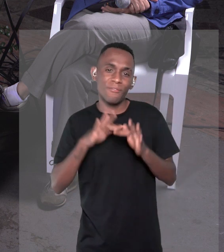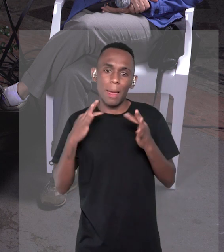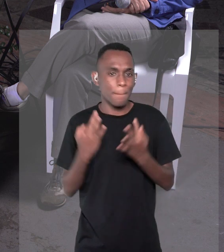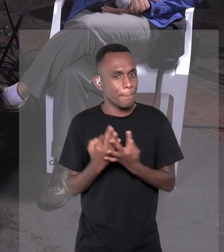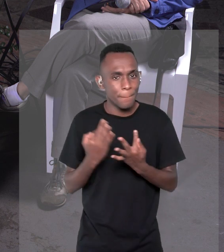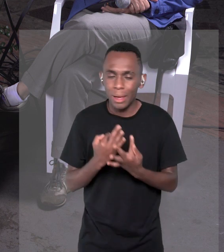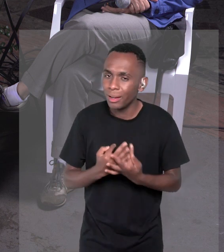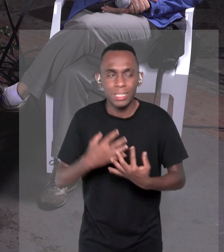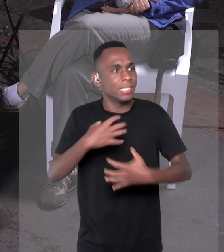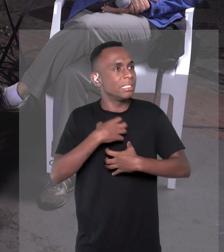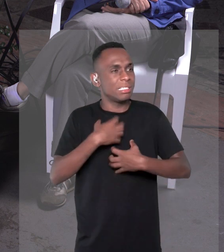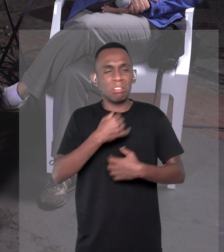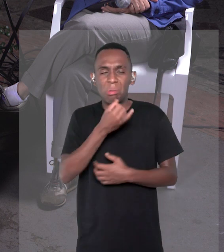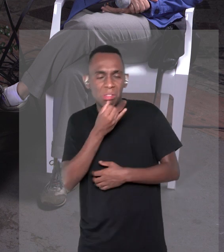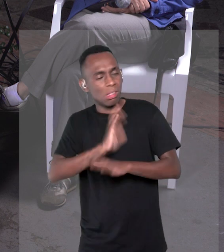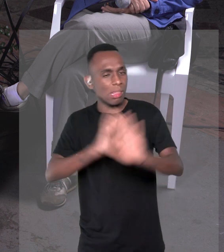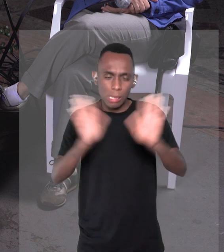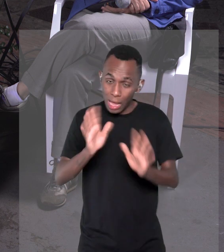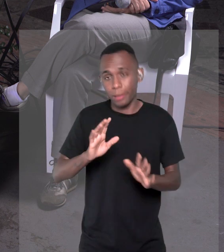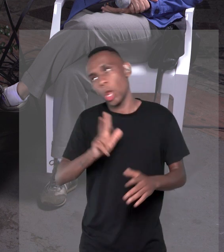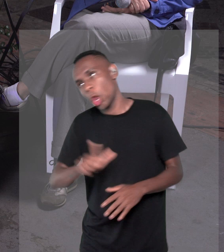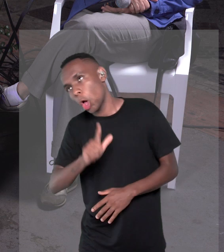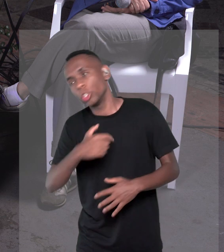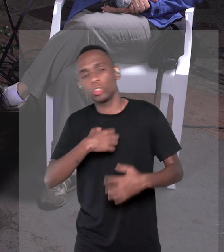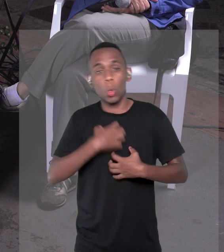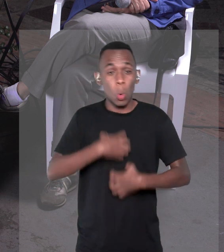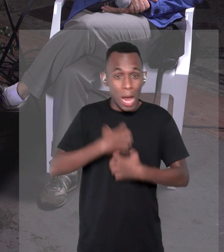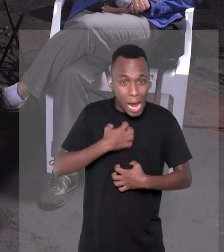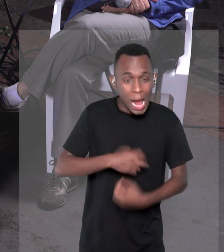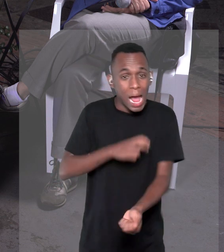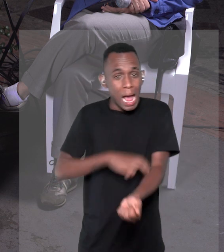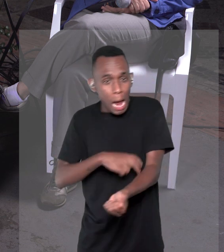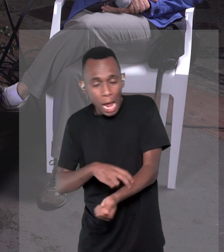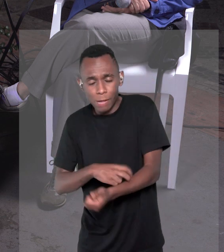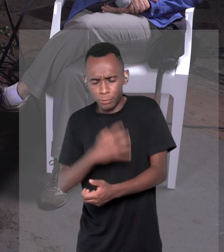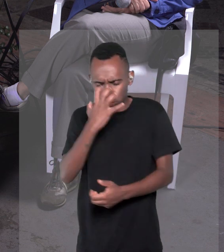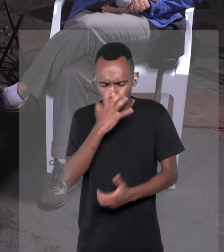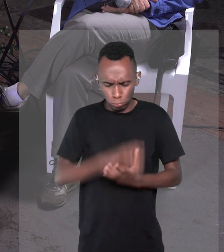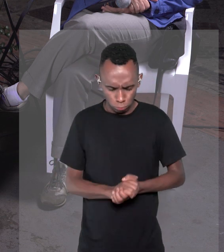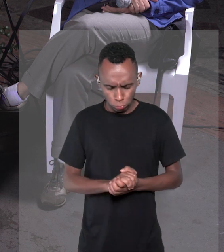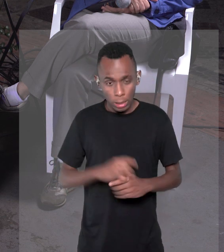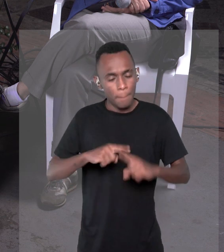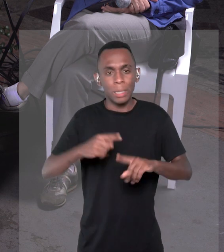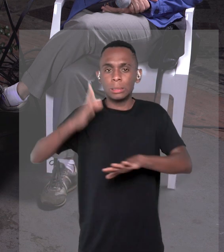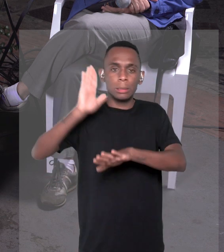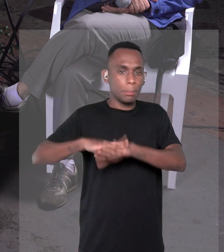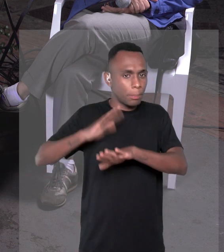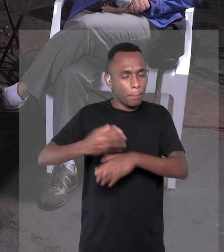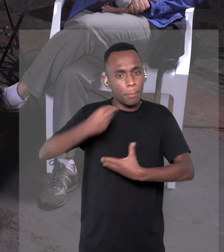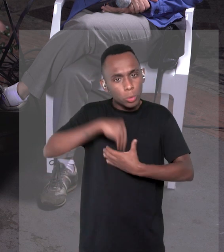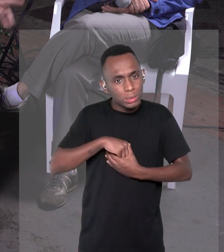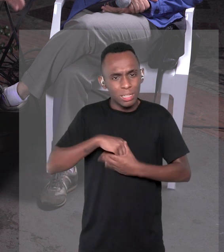ninguém. A vida é boa, é dura e é curta. E eu tenho quase